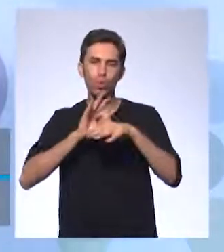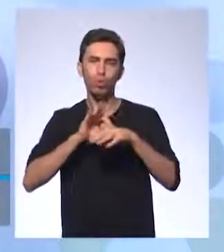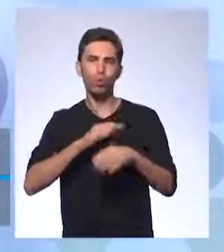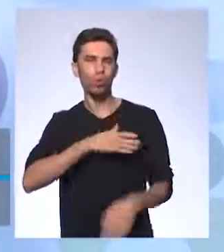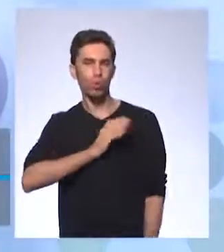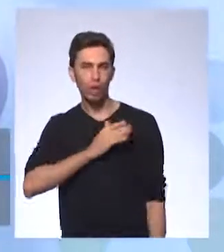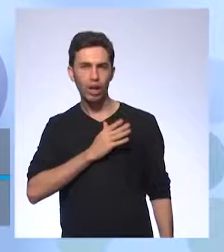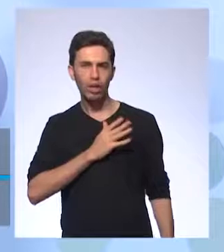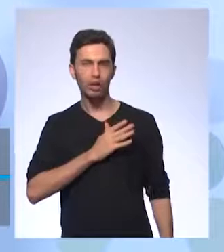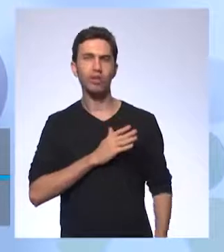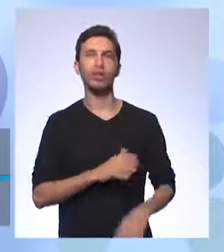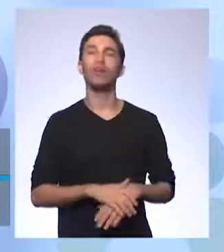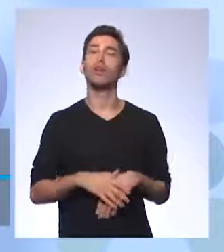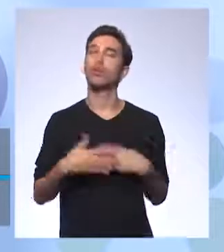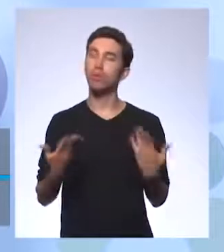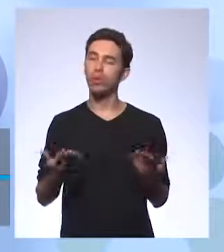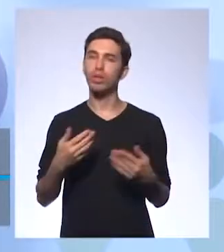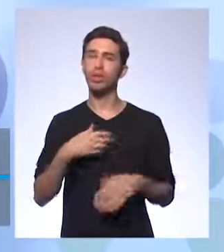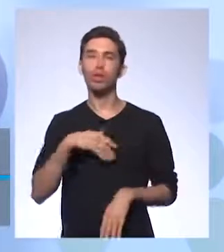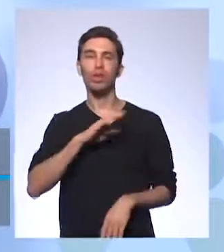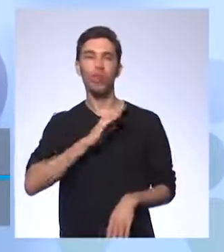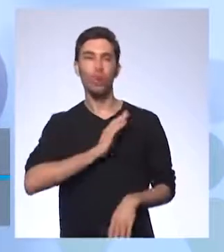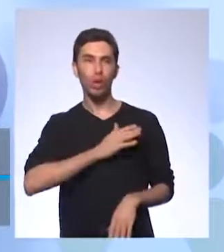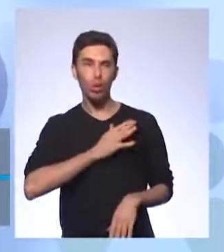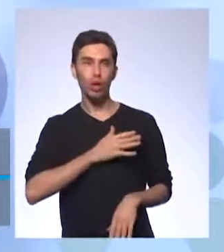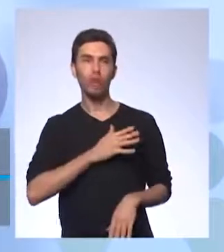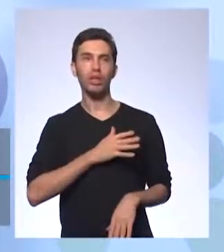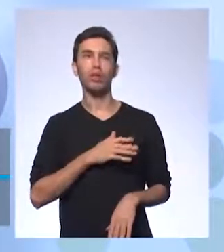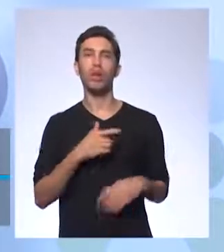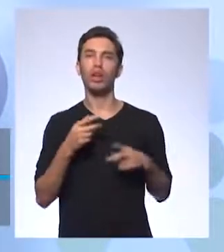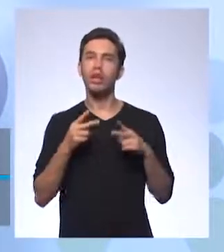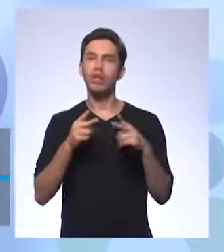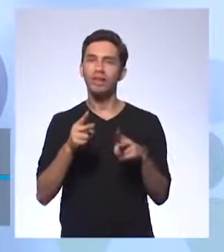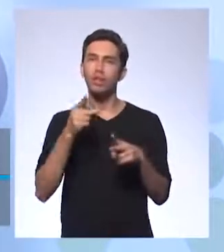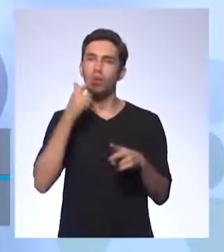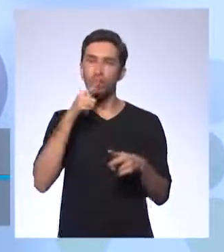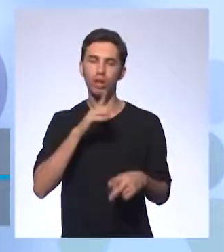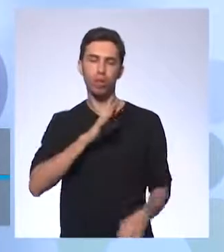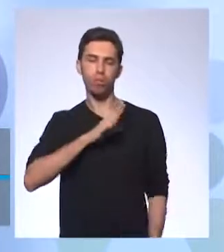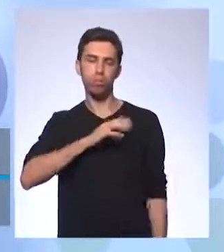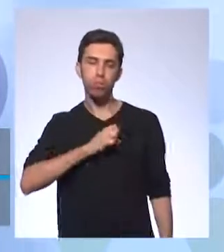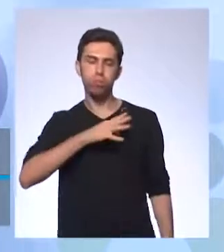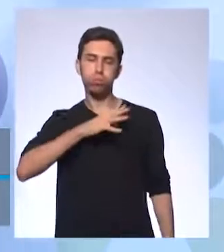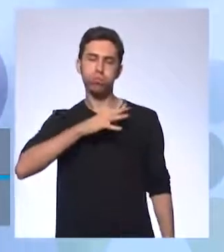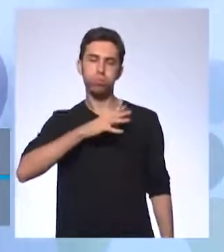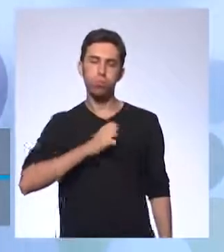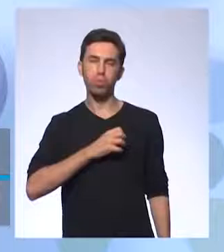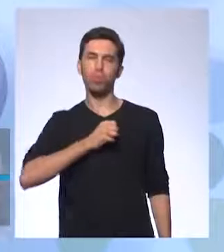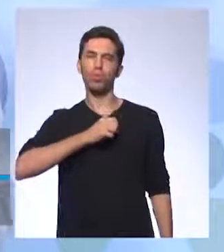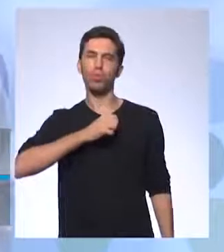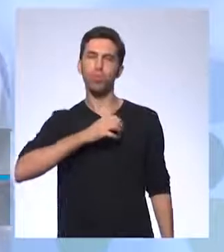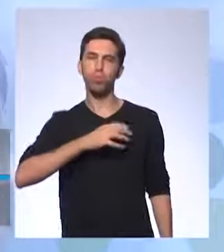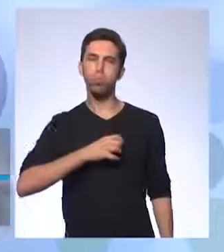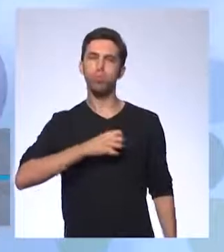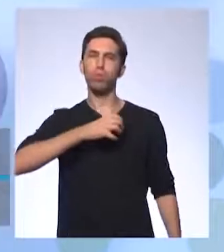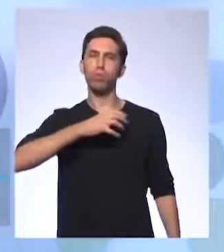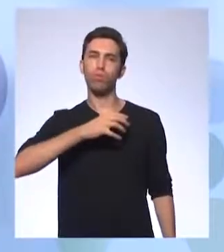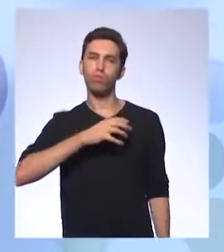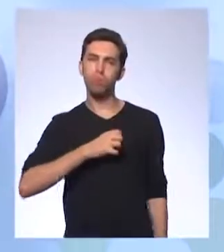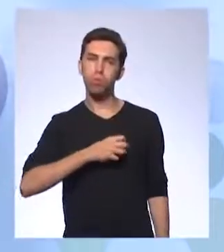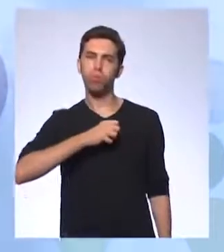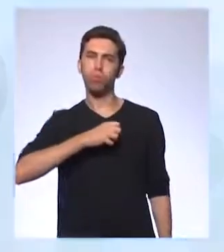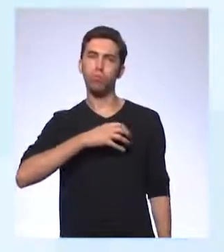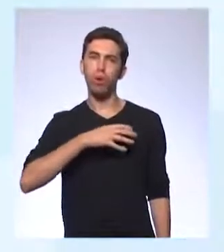pode ser assim. Por isso que o nosso coração ele vai ficar bombeando, né? Tem até uma imagenzinha aí do